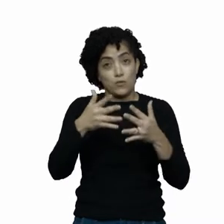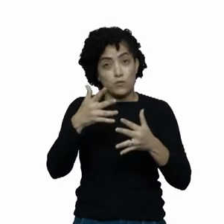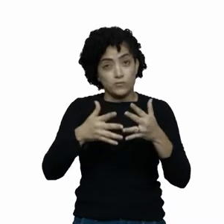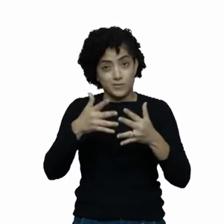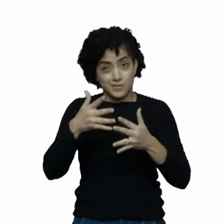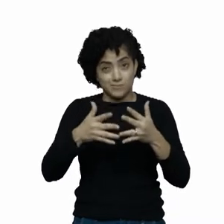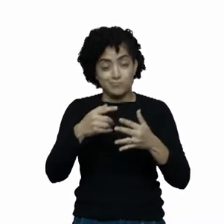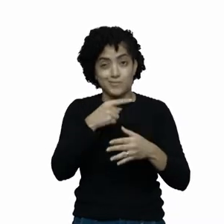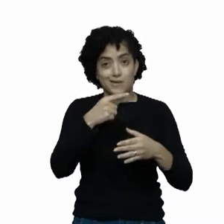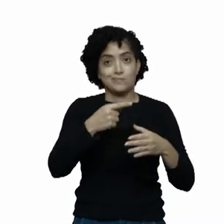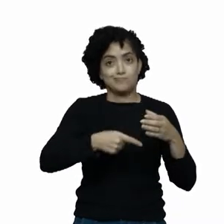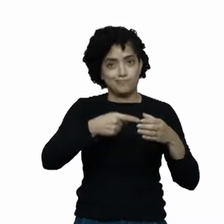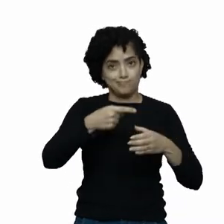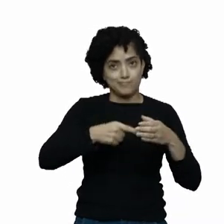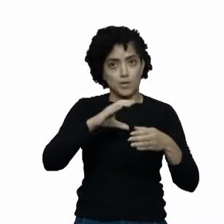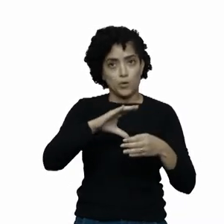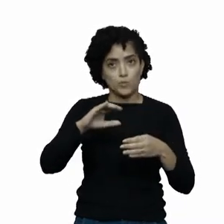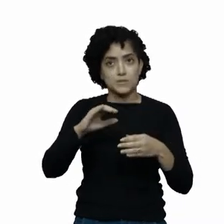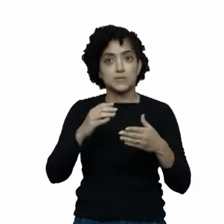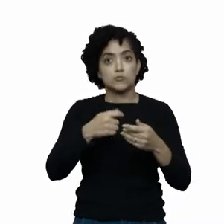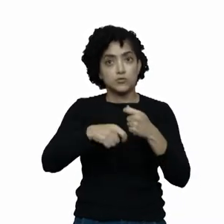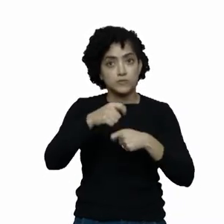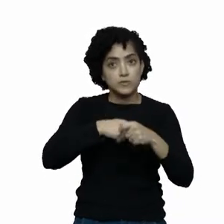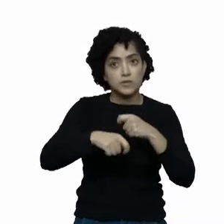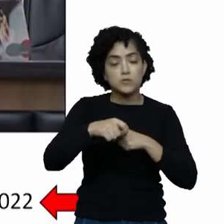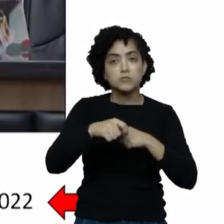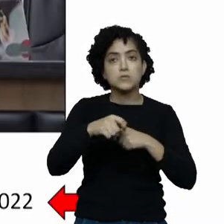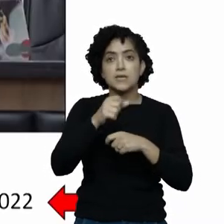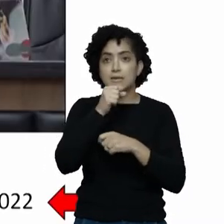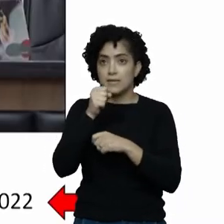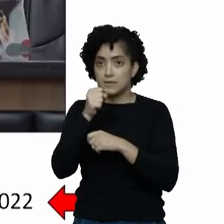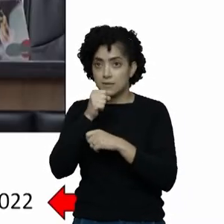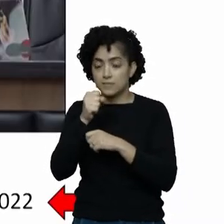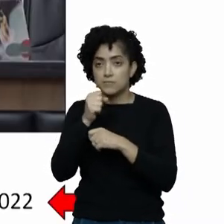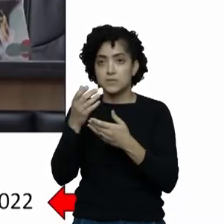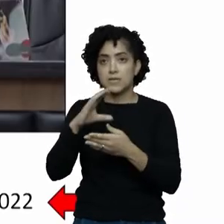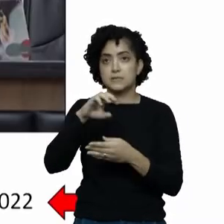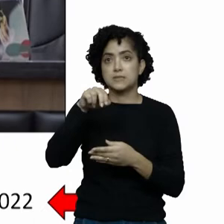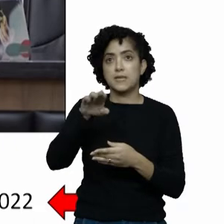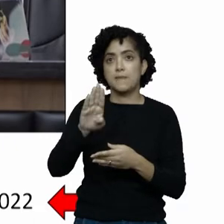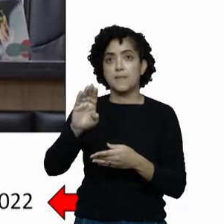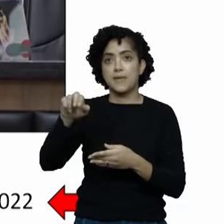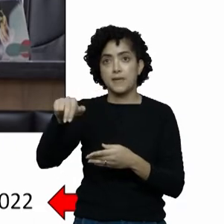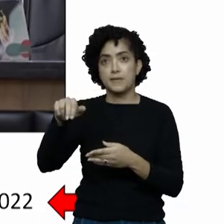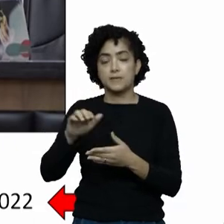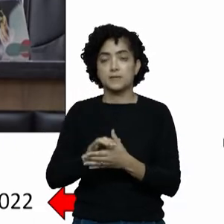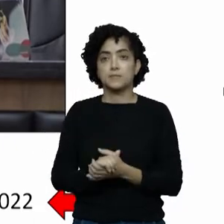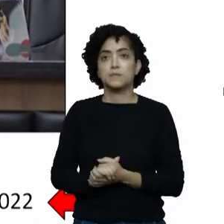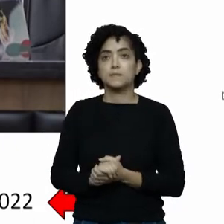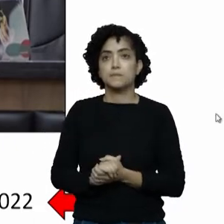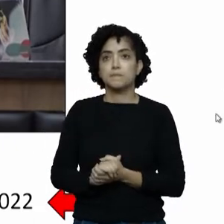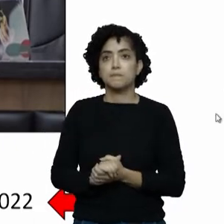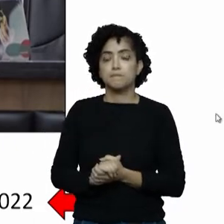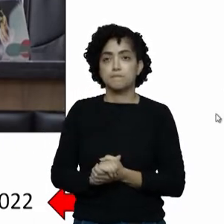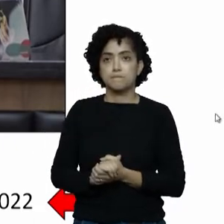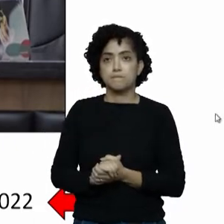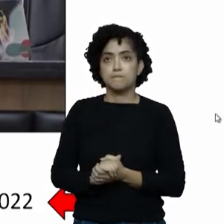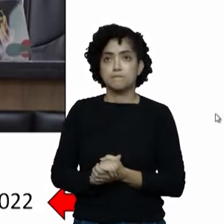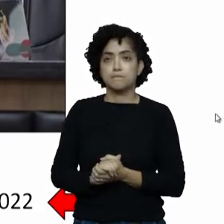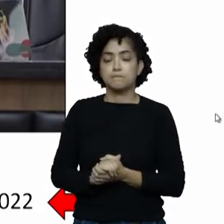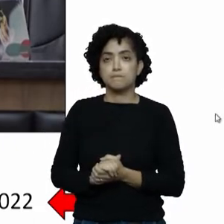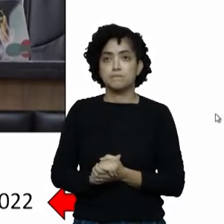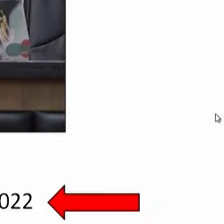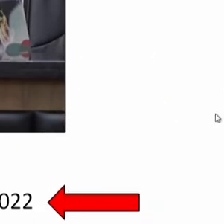da comissão de Finanças E a entrevista que ele concedeu à CBN Diário é tão